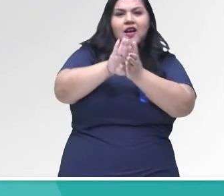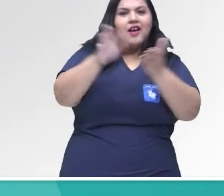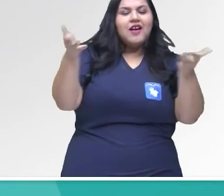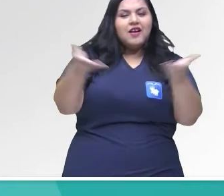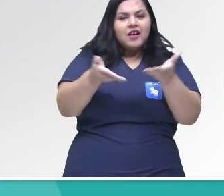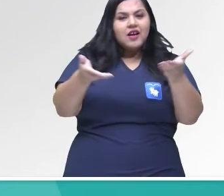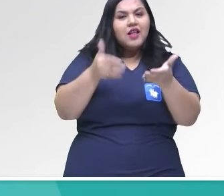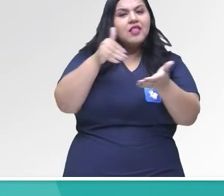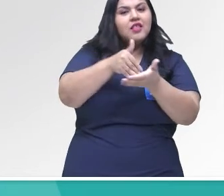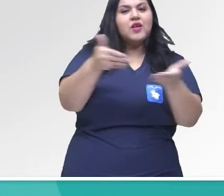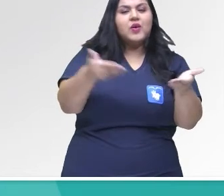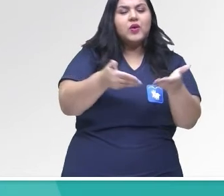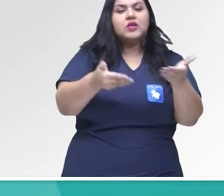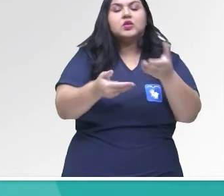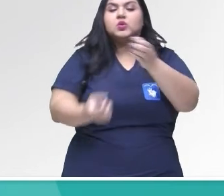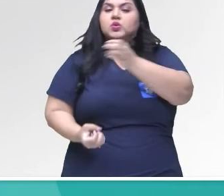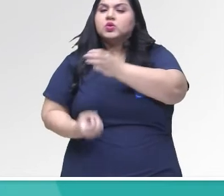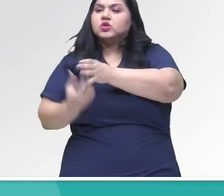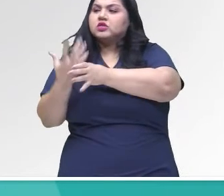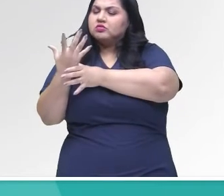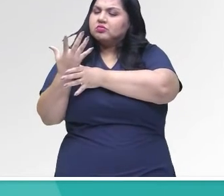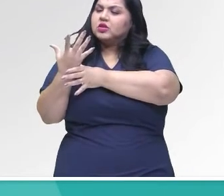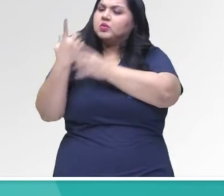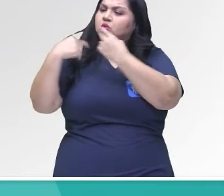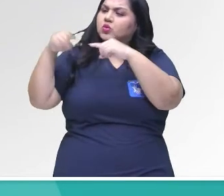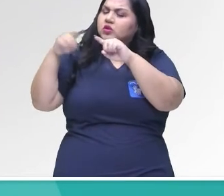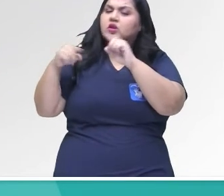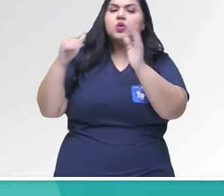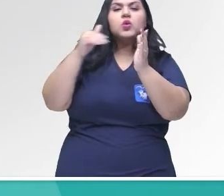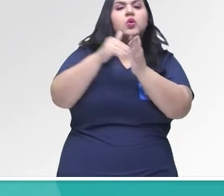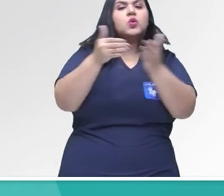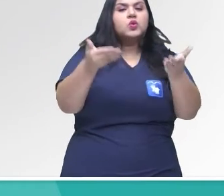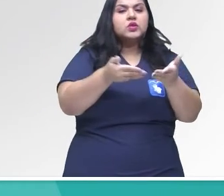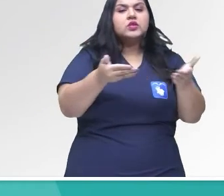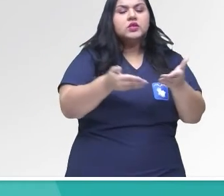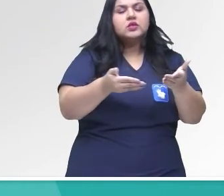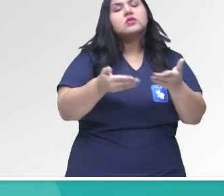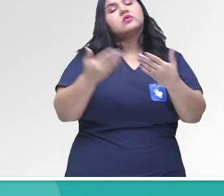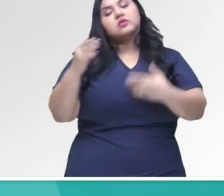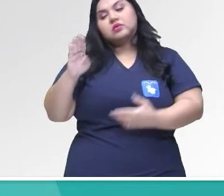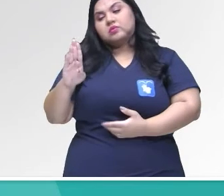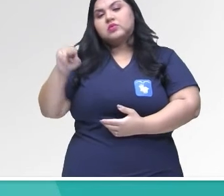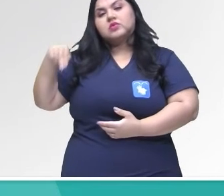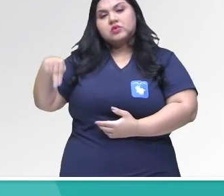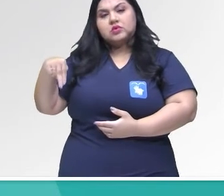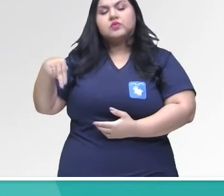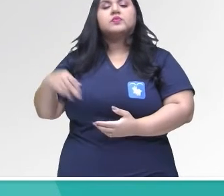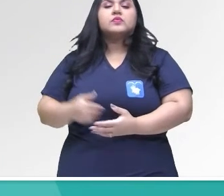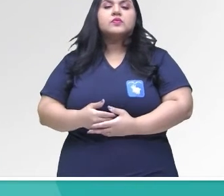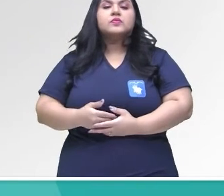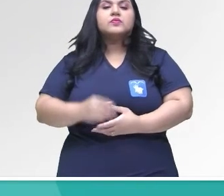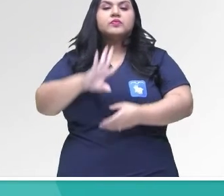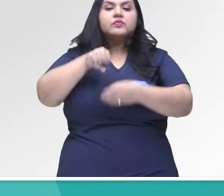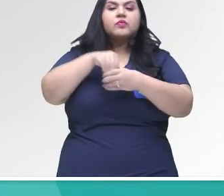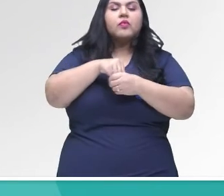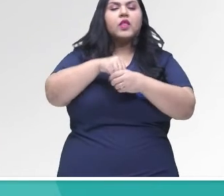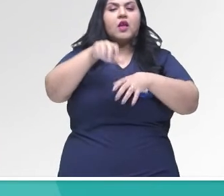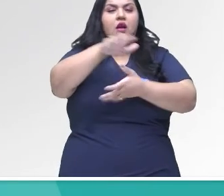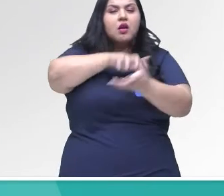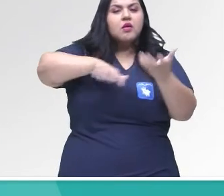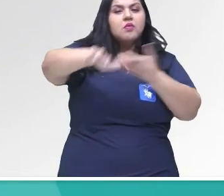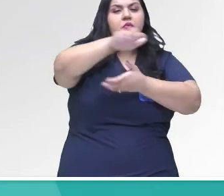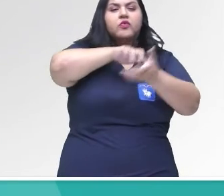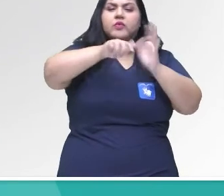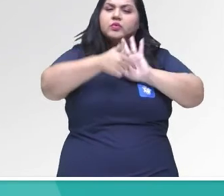Que originou as músicas que nós temos hoje. E a Bossa Nova, ela faz parte disso. A Bossa Nova é um movimento que ela vai